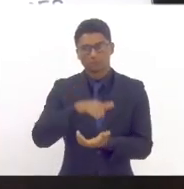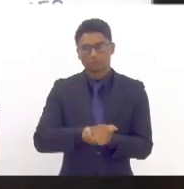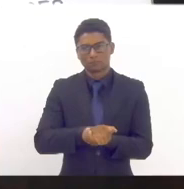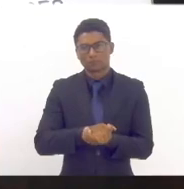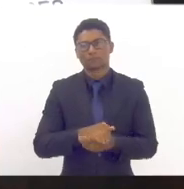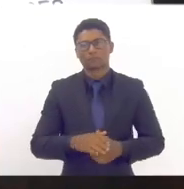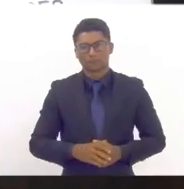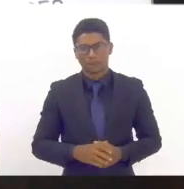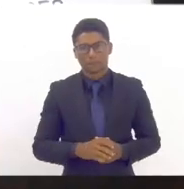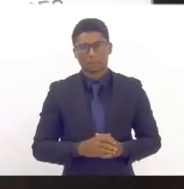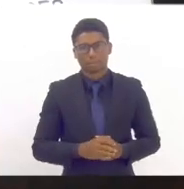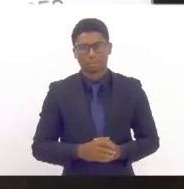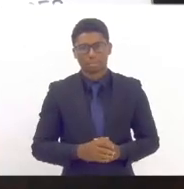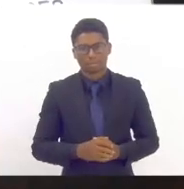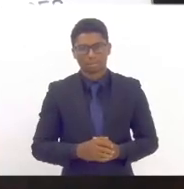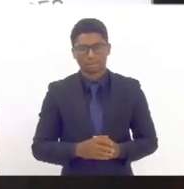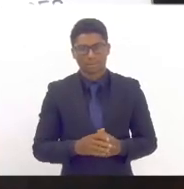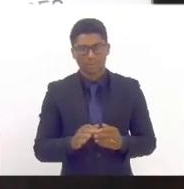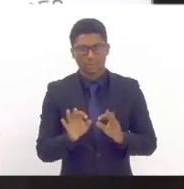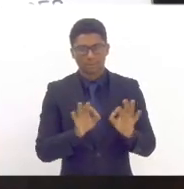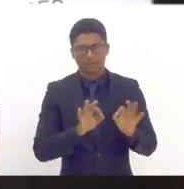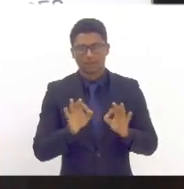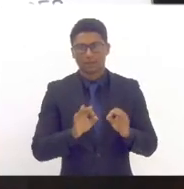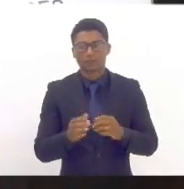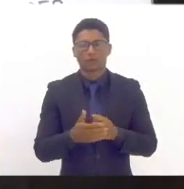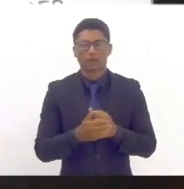curtido, elaborado, com carinho.